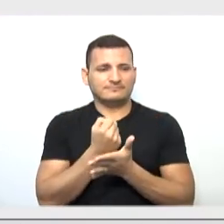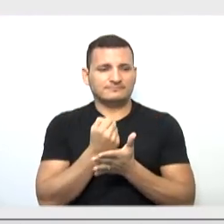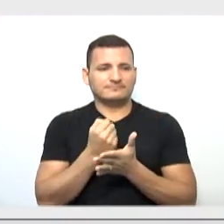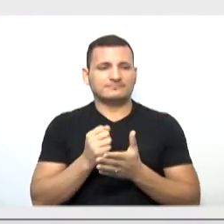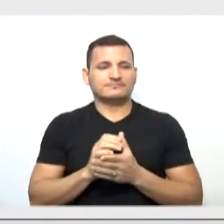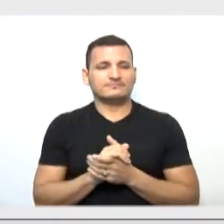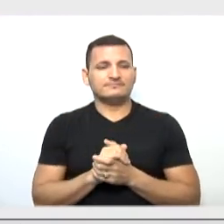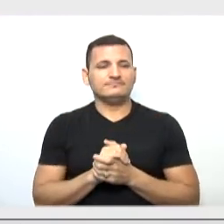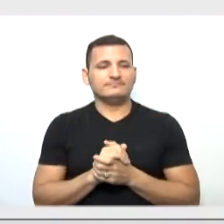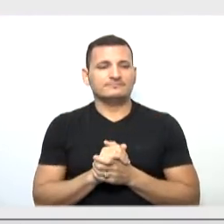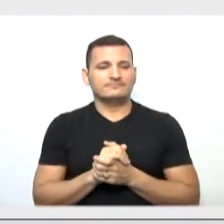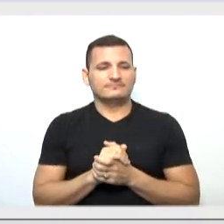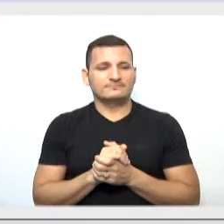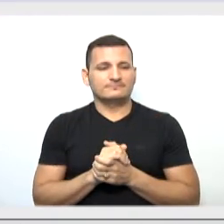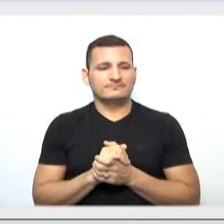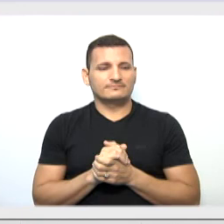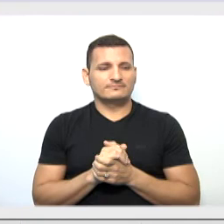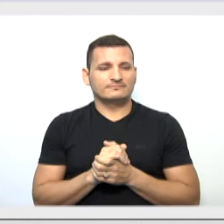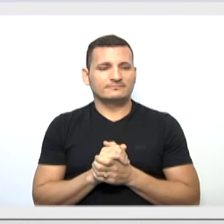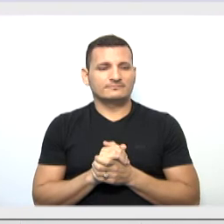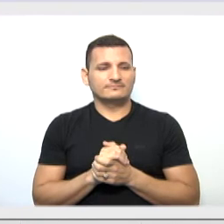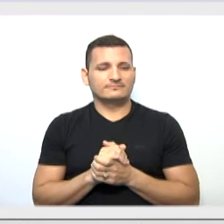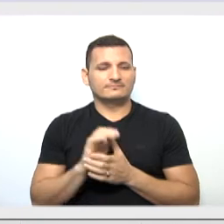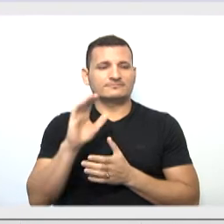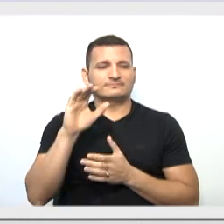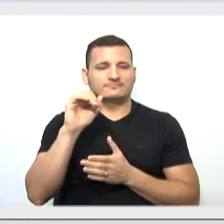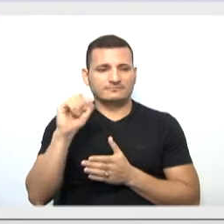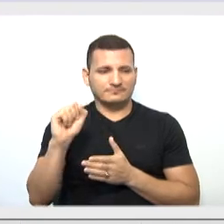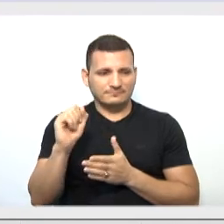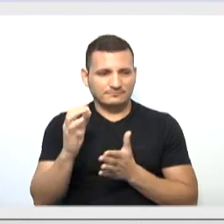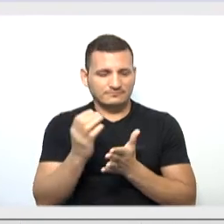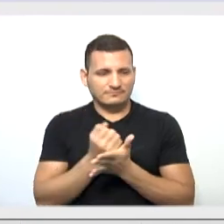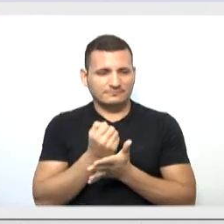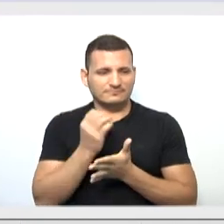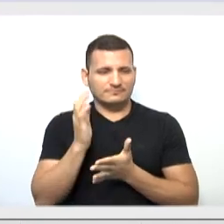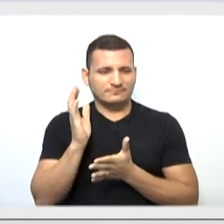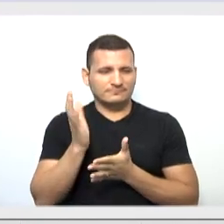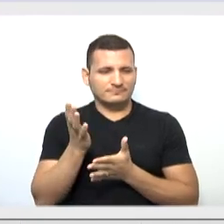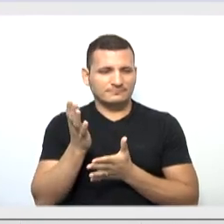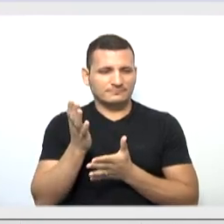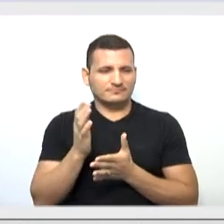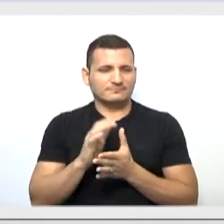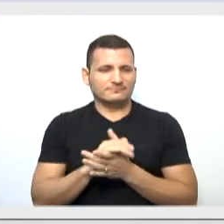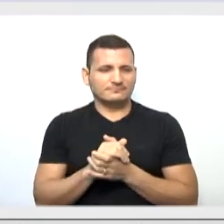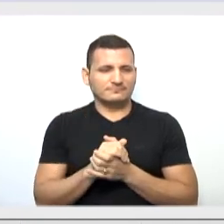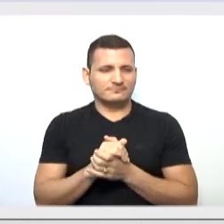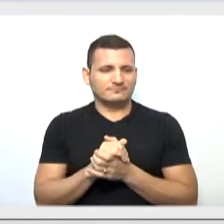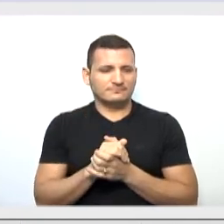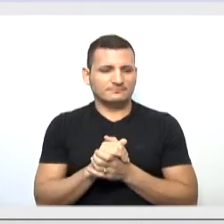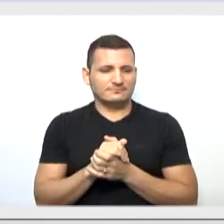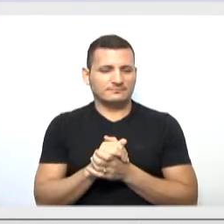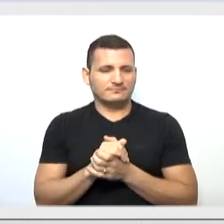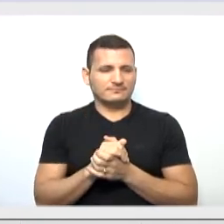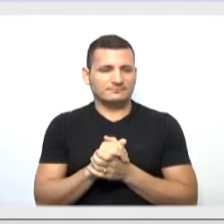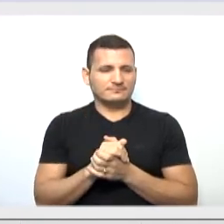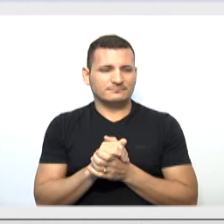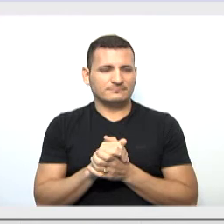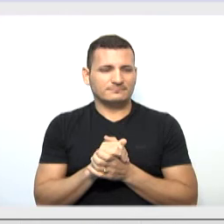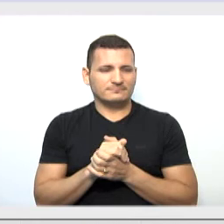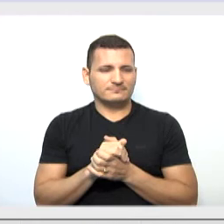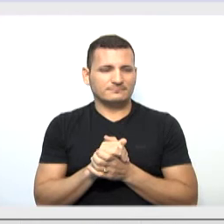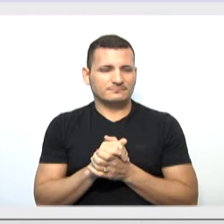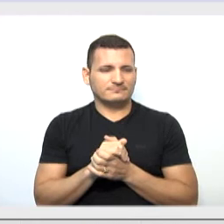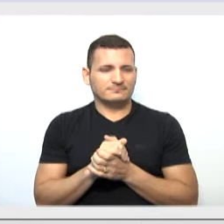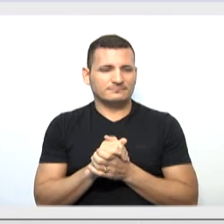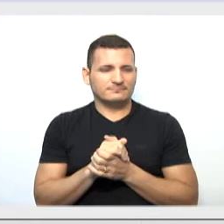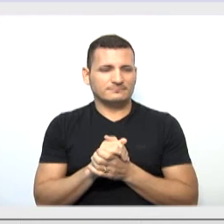meu JS. O meu CSS já está salvo. Ih, vai dar groselha porque eu não coloquei CSS nos